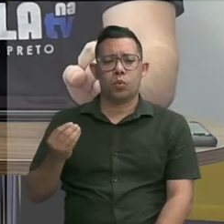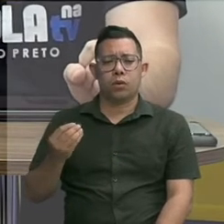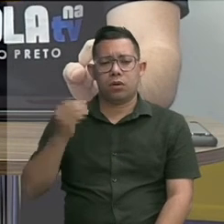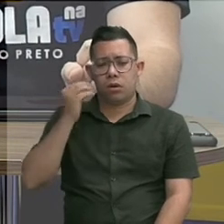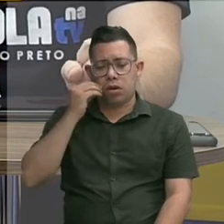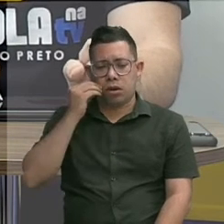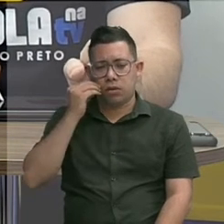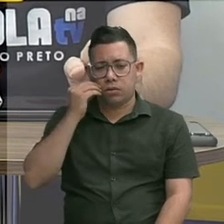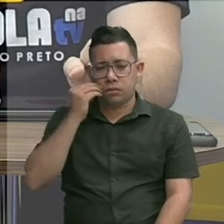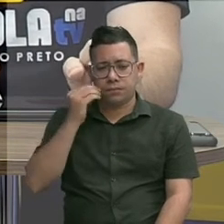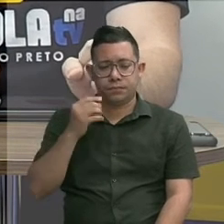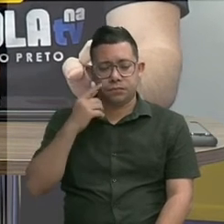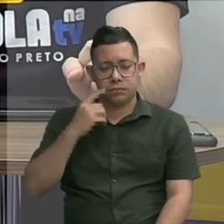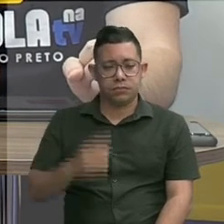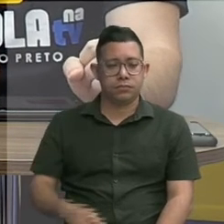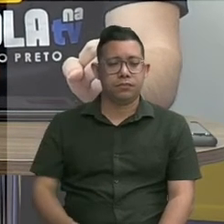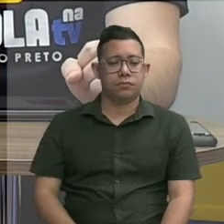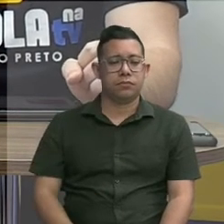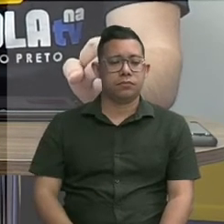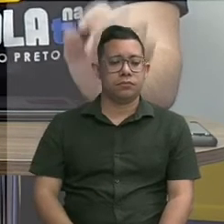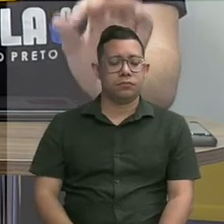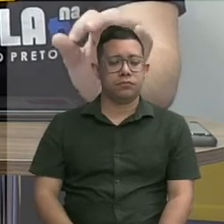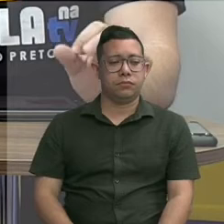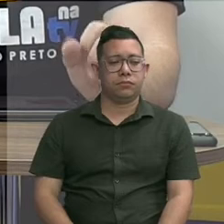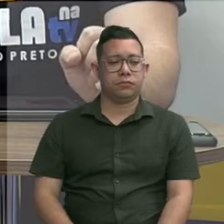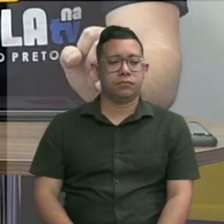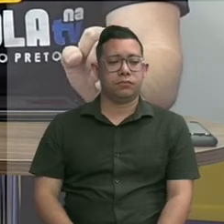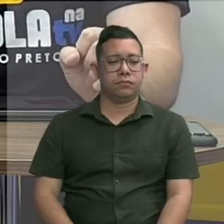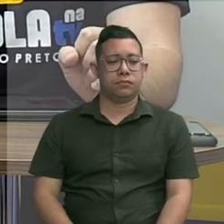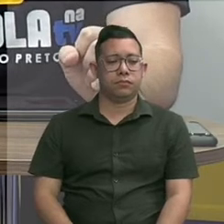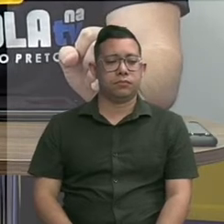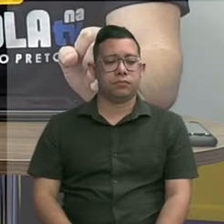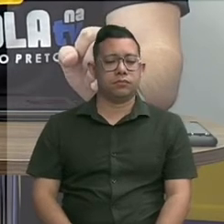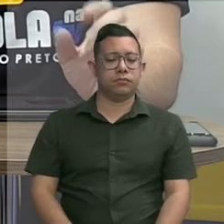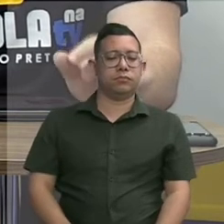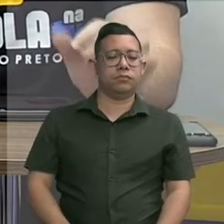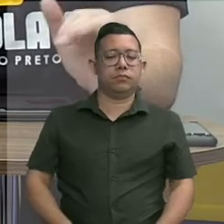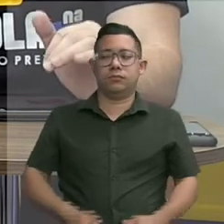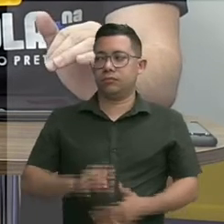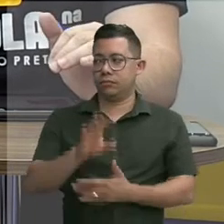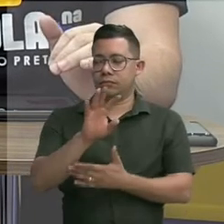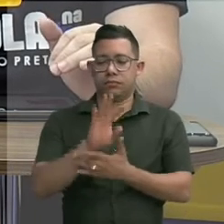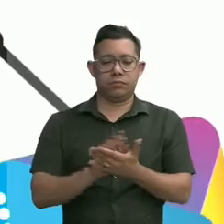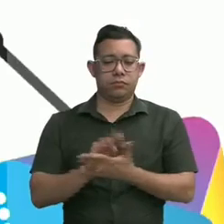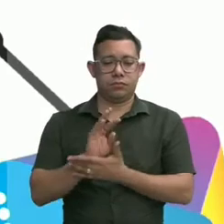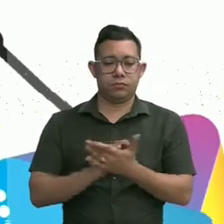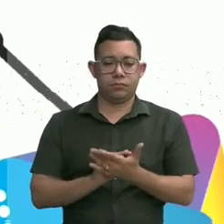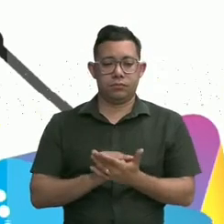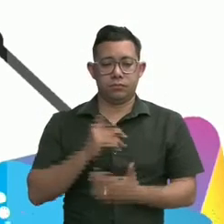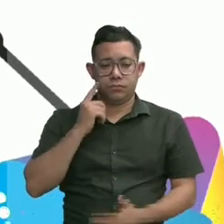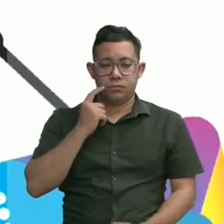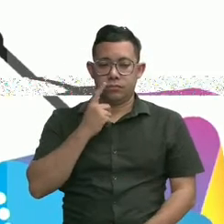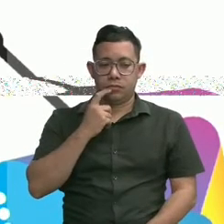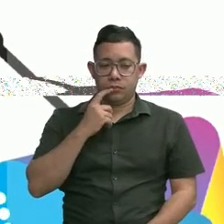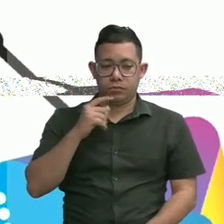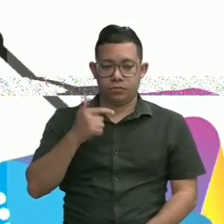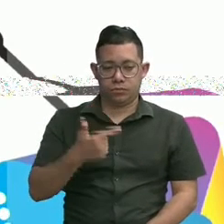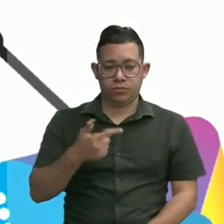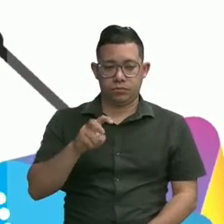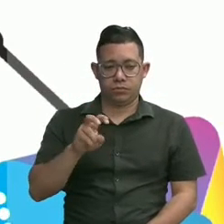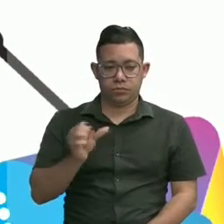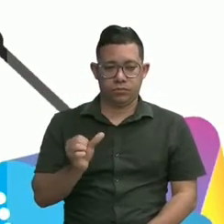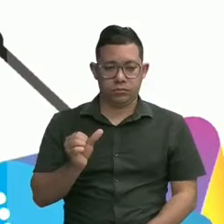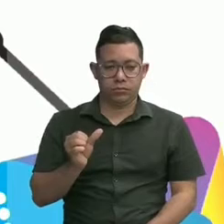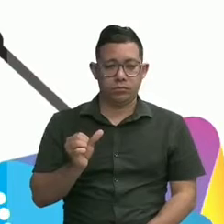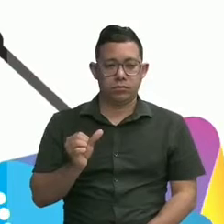resolver a gente pega a expressão de cima tá E copiar Elo a área da Vermelha vai ser 246